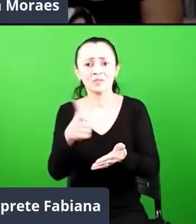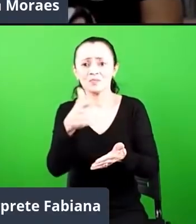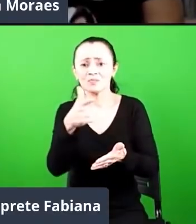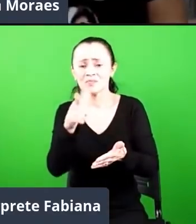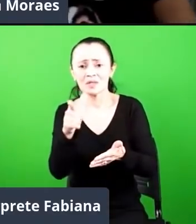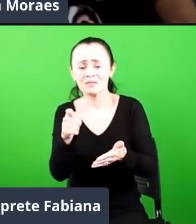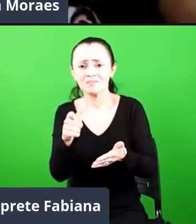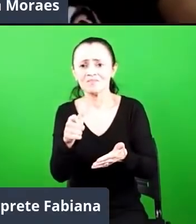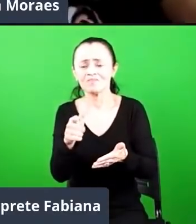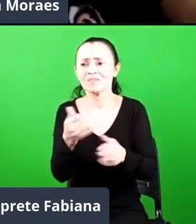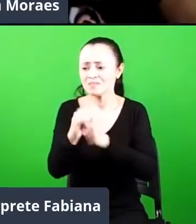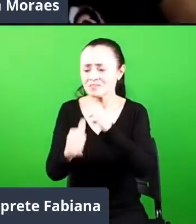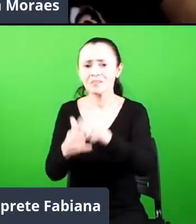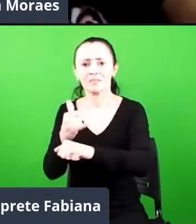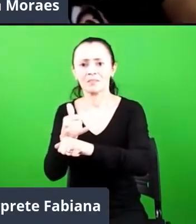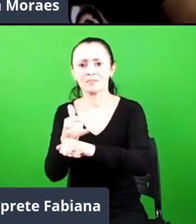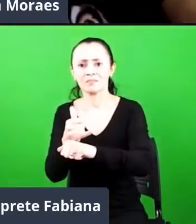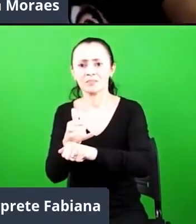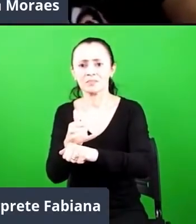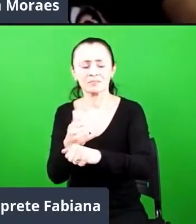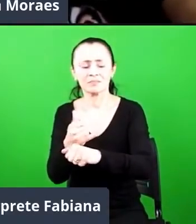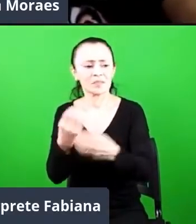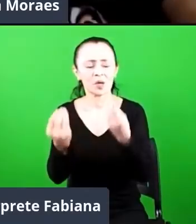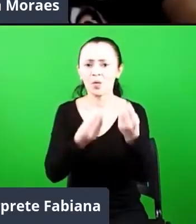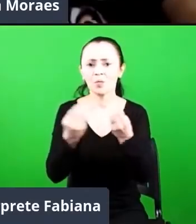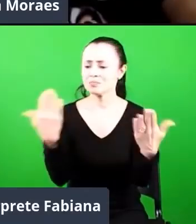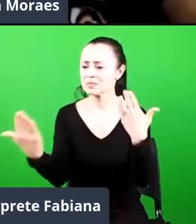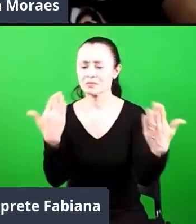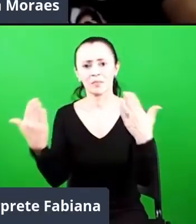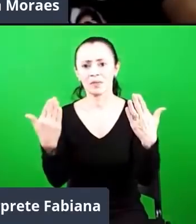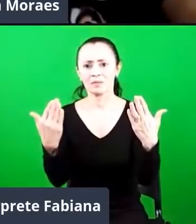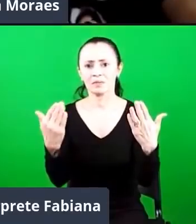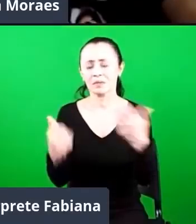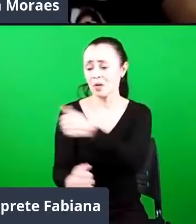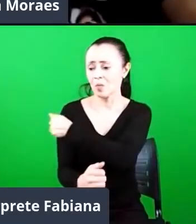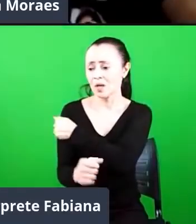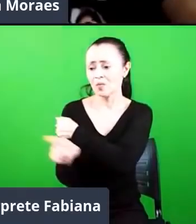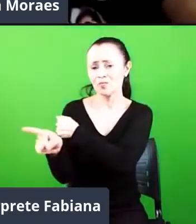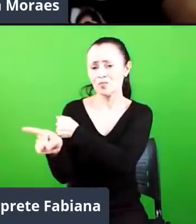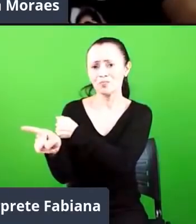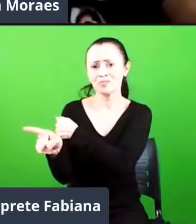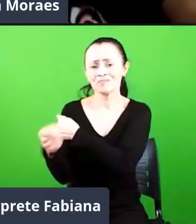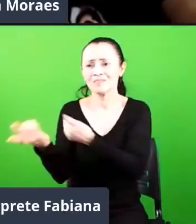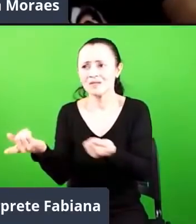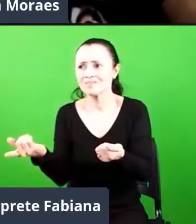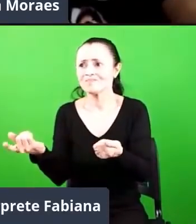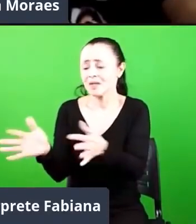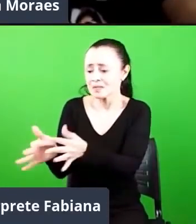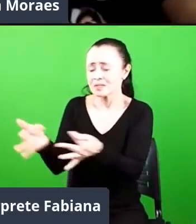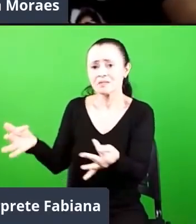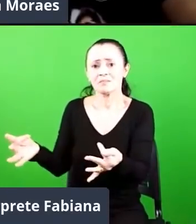da escola central, né, com o aluno lá da periferia. As condições, né, sociais,